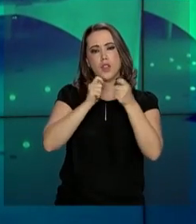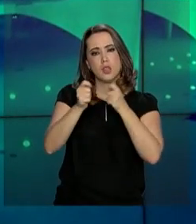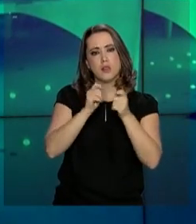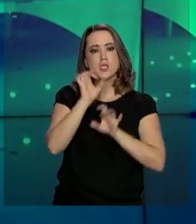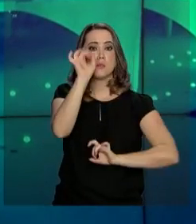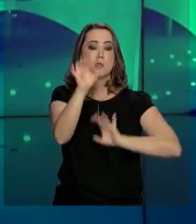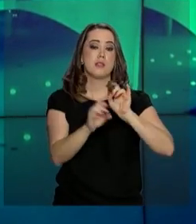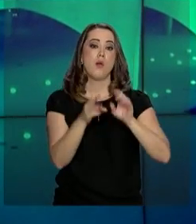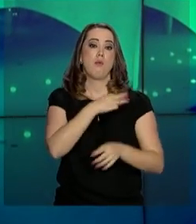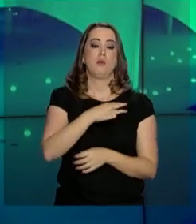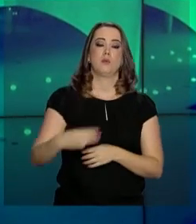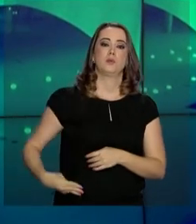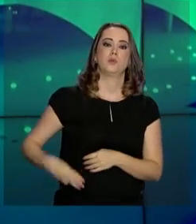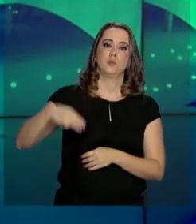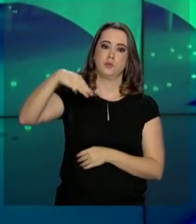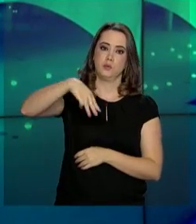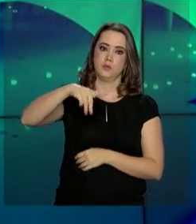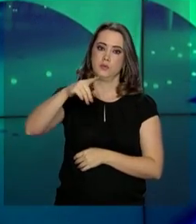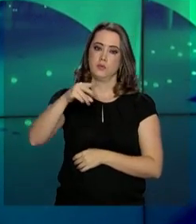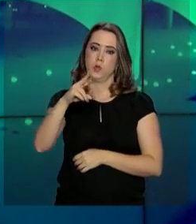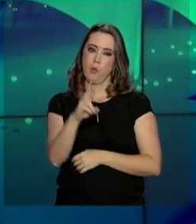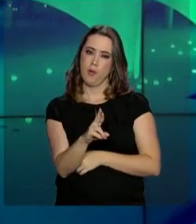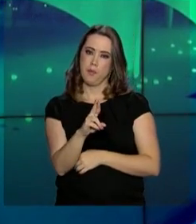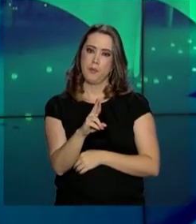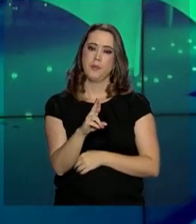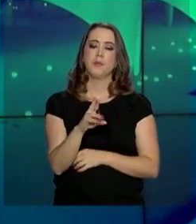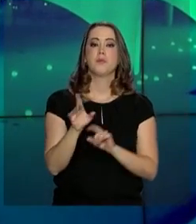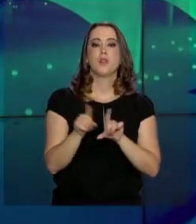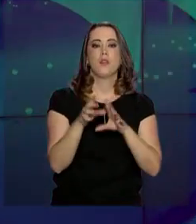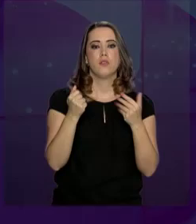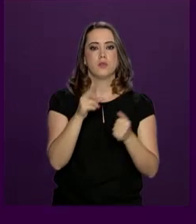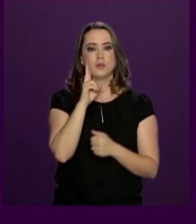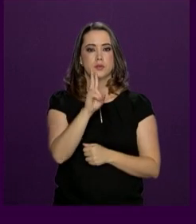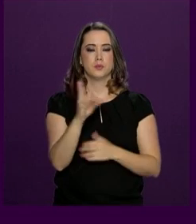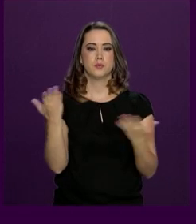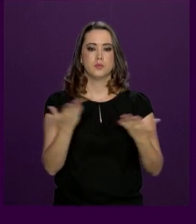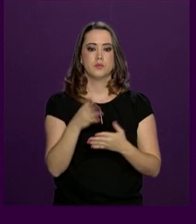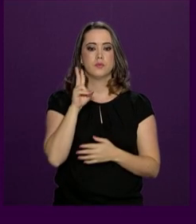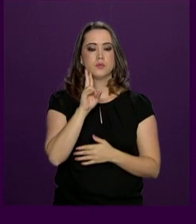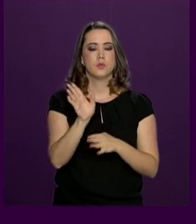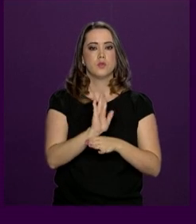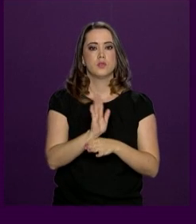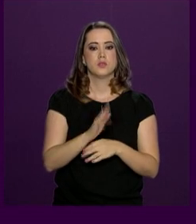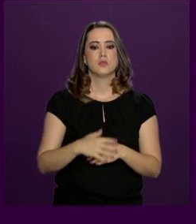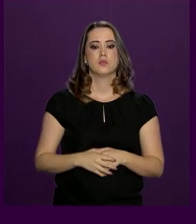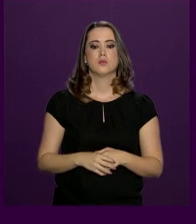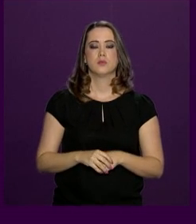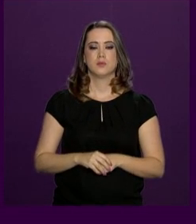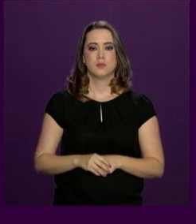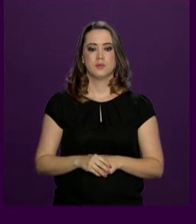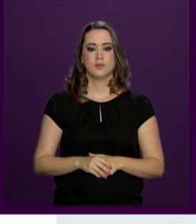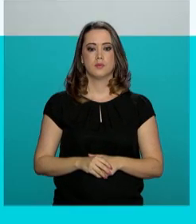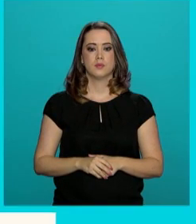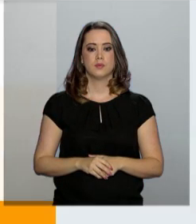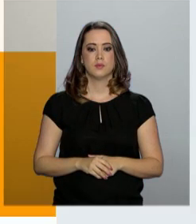com exclusividade o ministro do Desenvolvimento Regional. Vamos acompanhar agora esse vídeo.